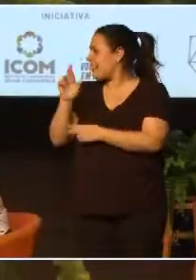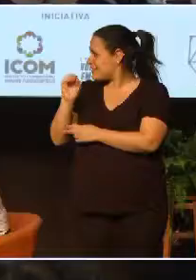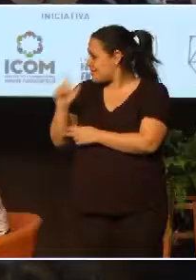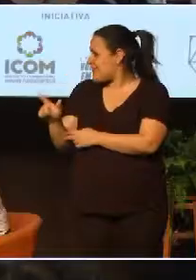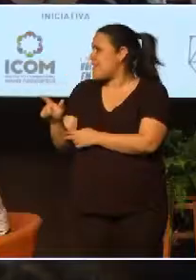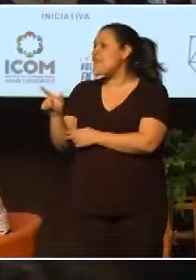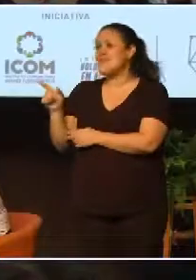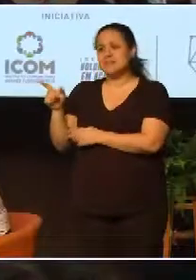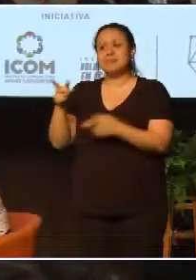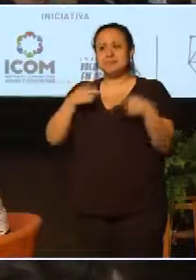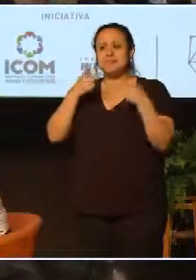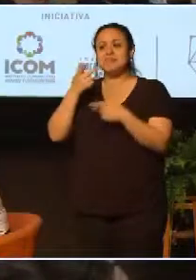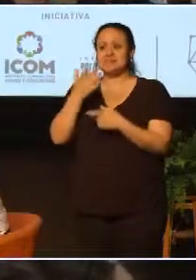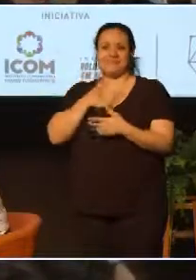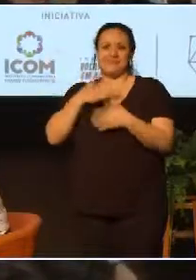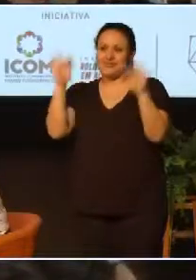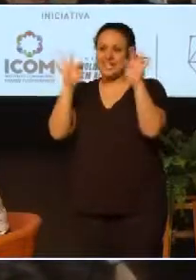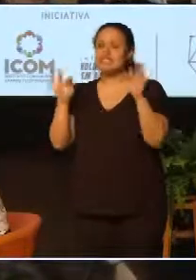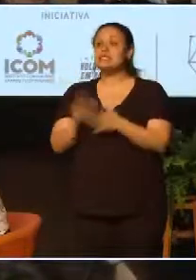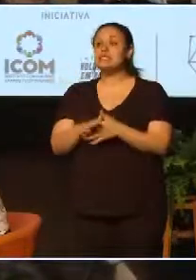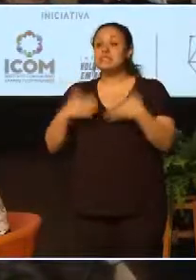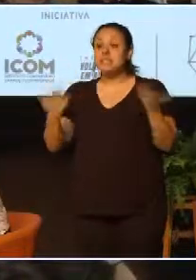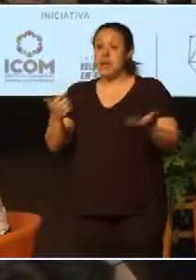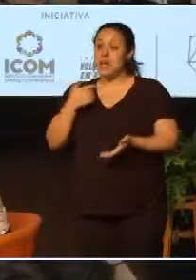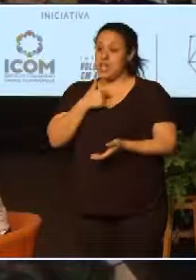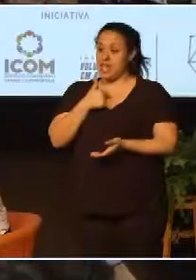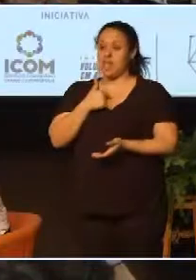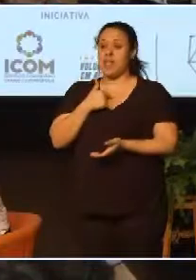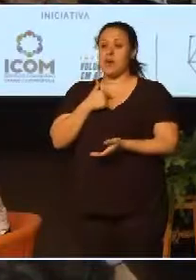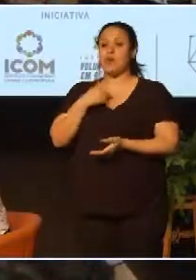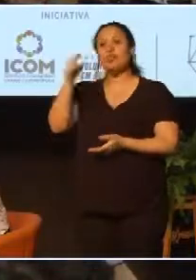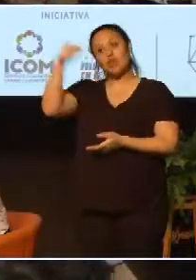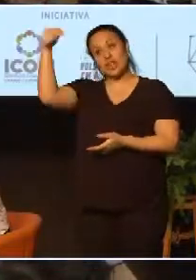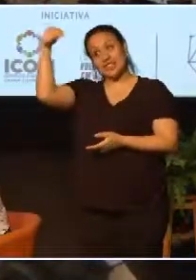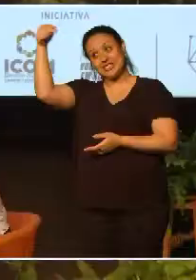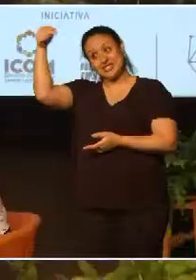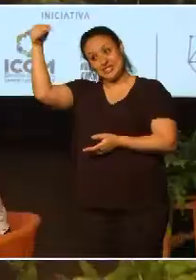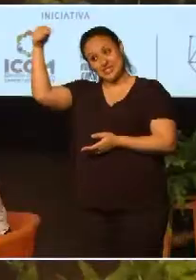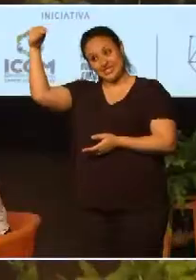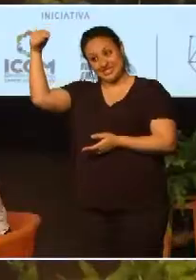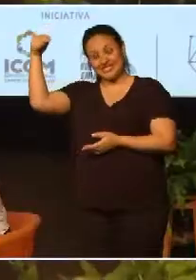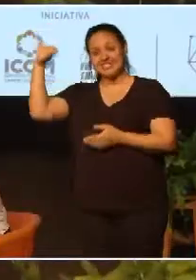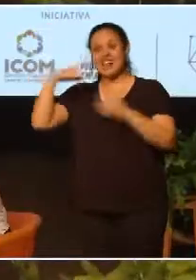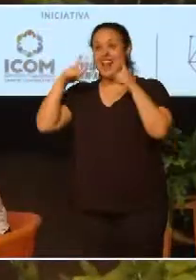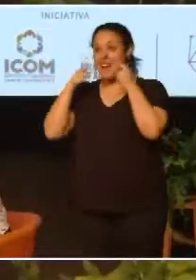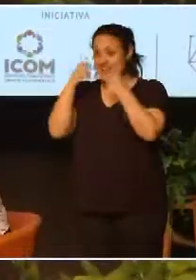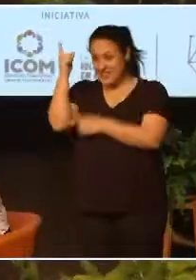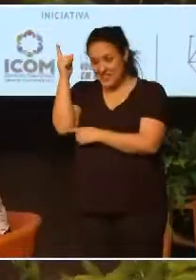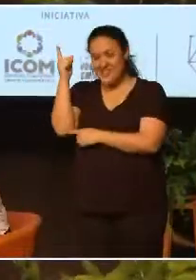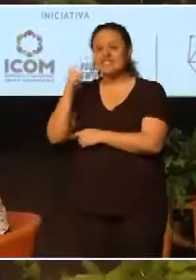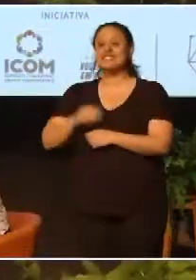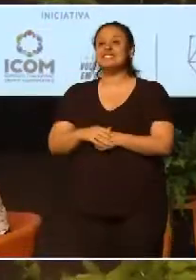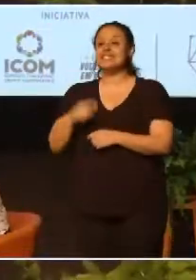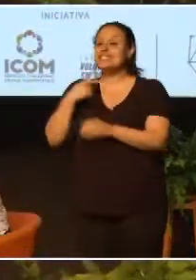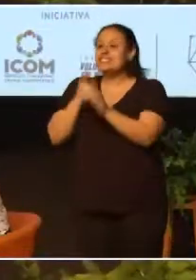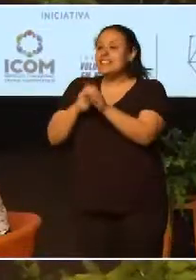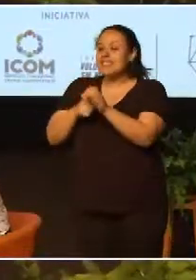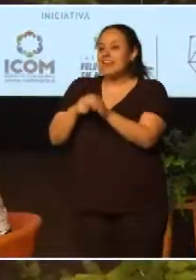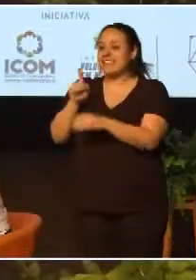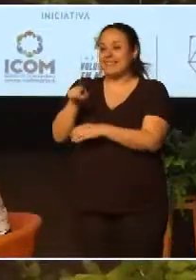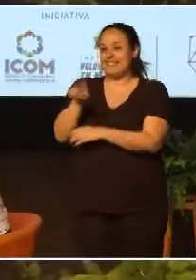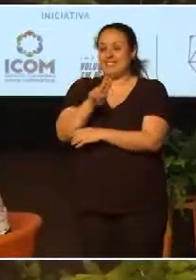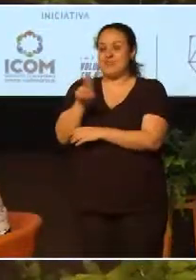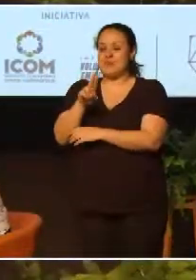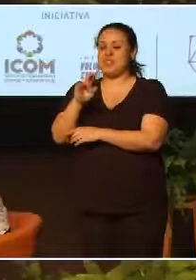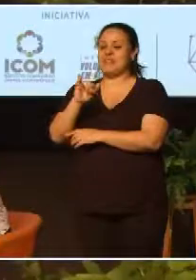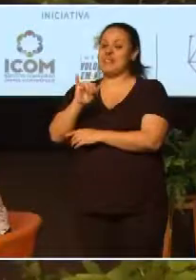feliz. Bom, eu sou nordestina, de Alagoas, de uma cidade que se chama Igreja Nova,